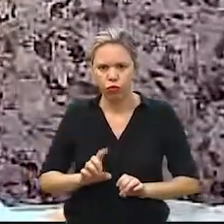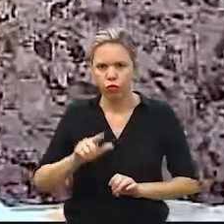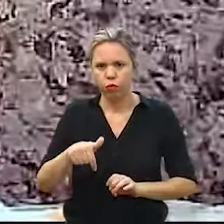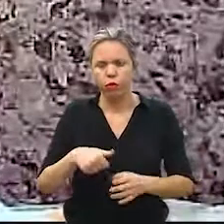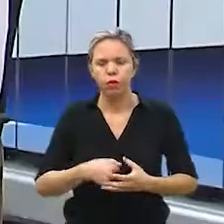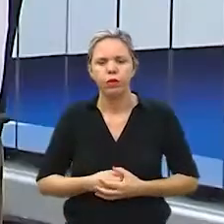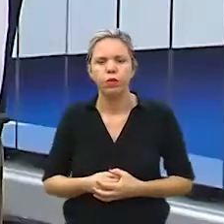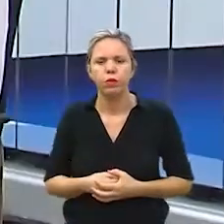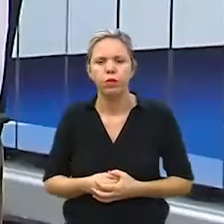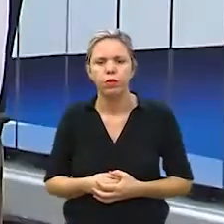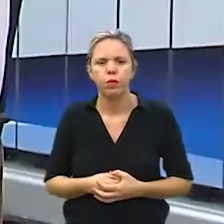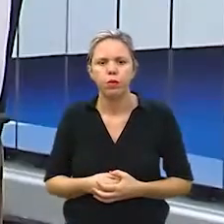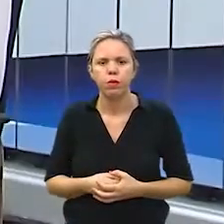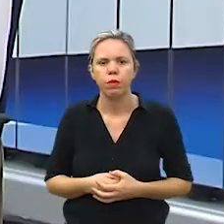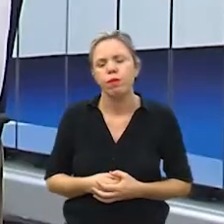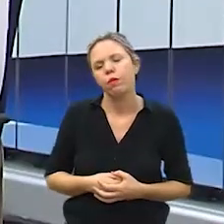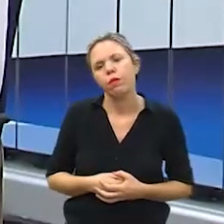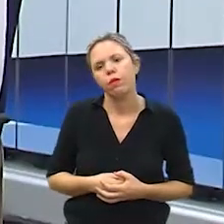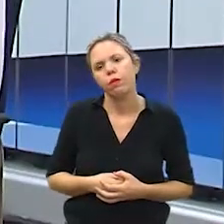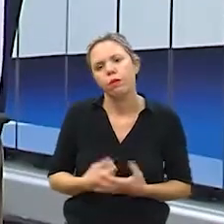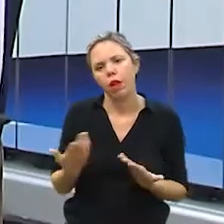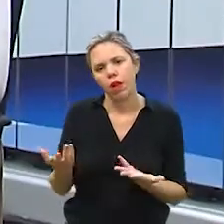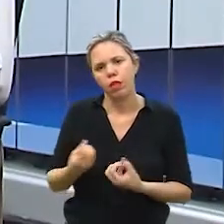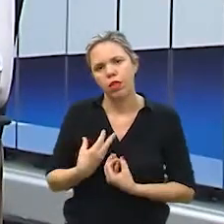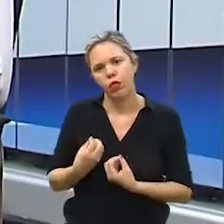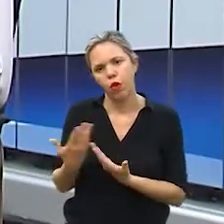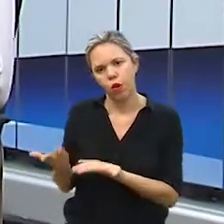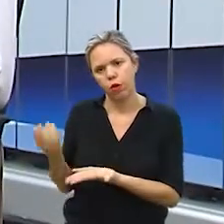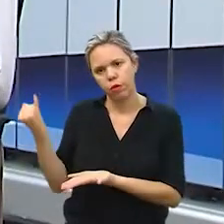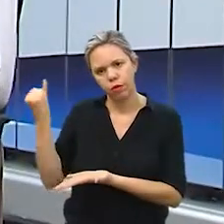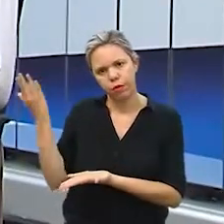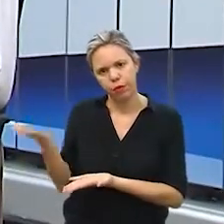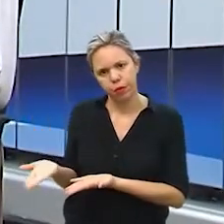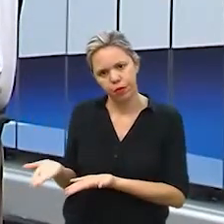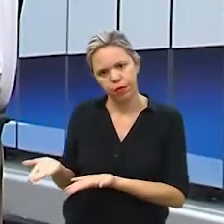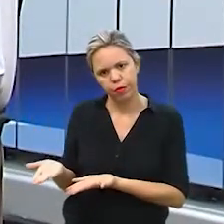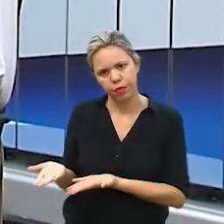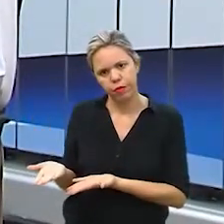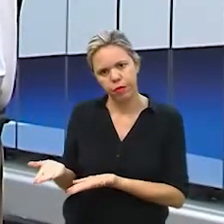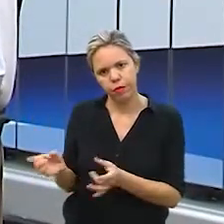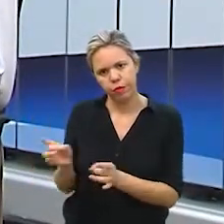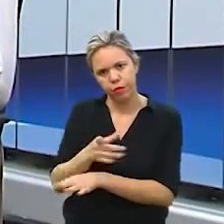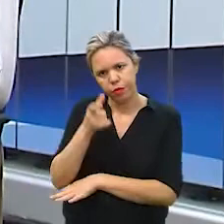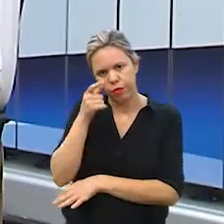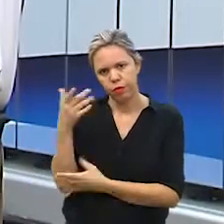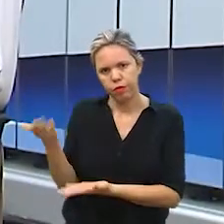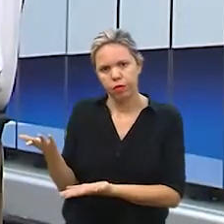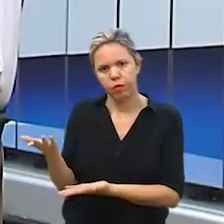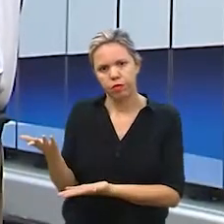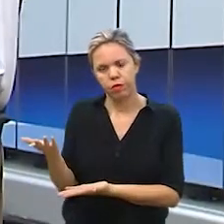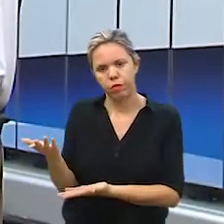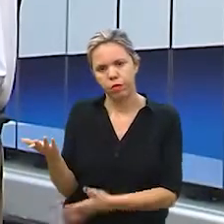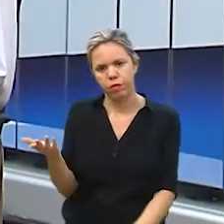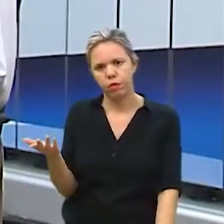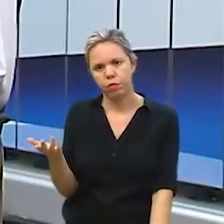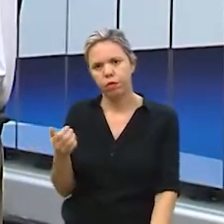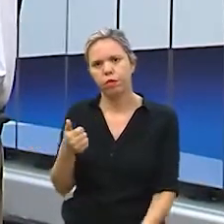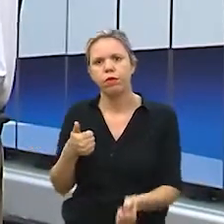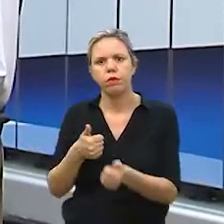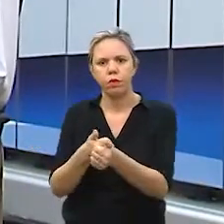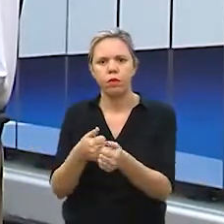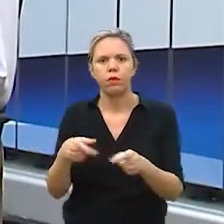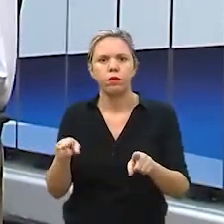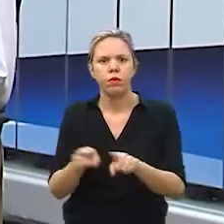depois. Então, essa informação é importante, que nós acabamos de receber. Para você que está nos